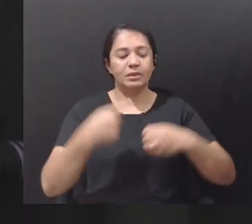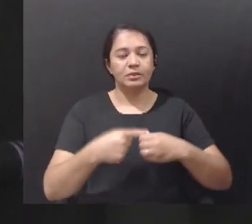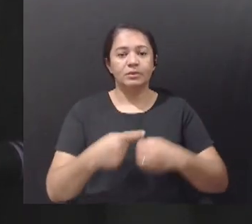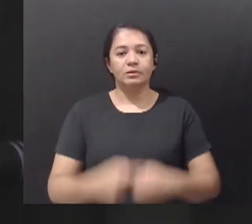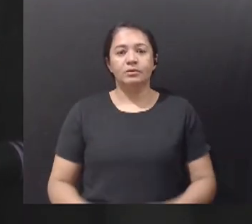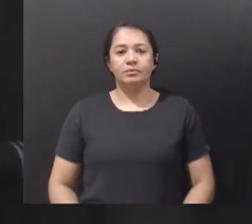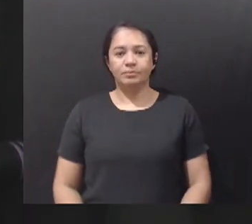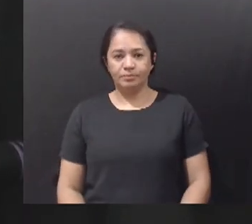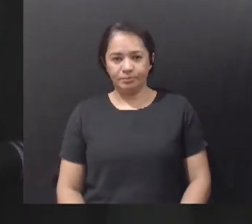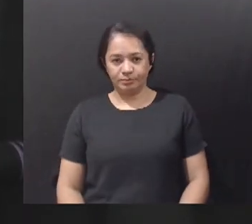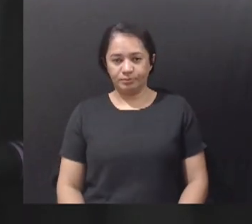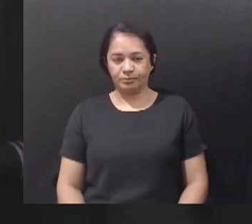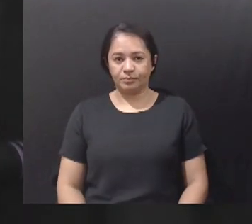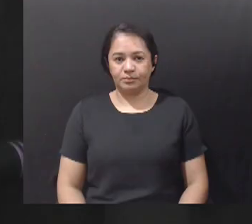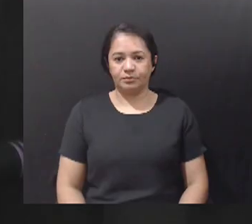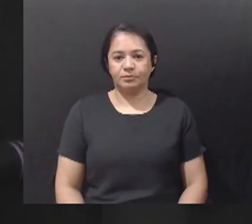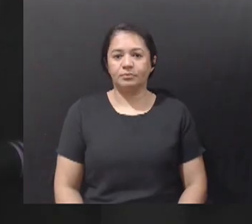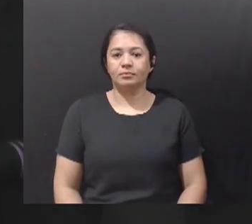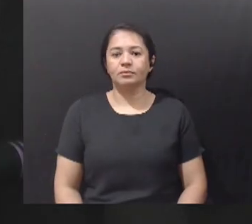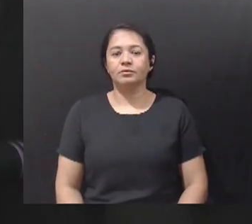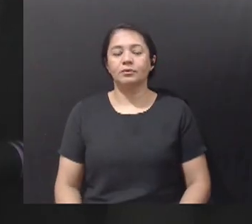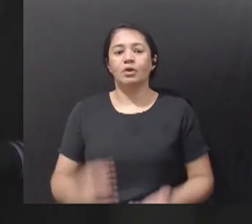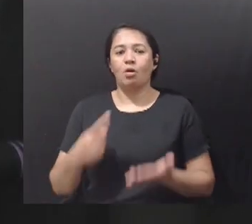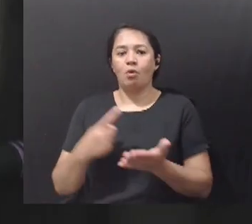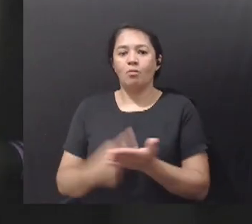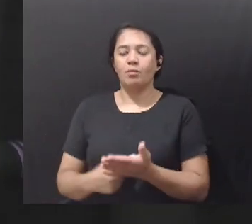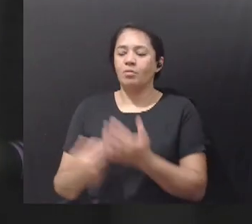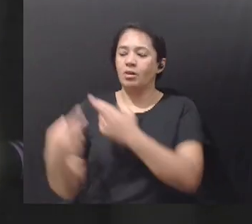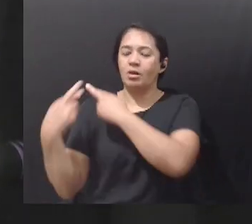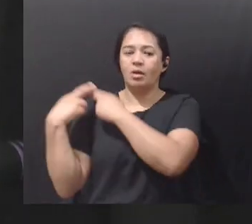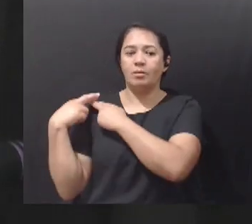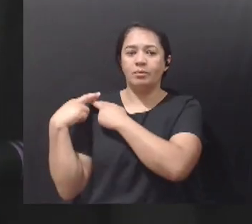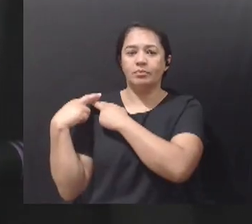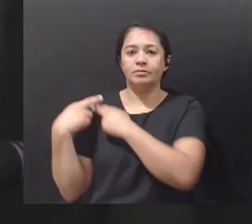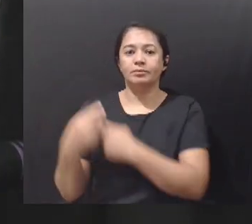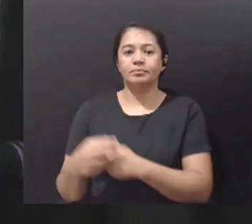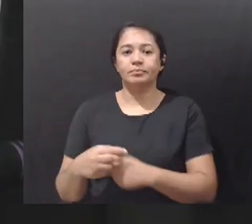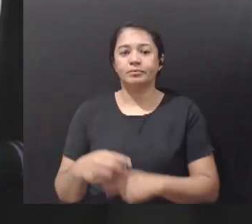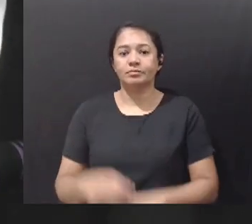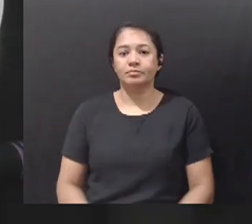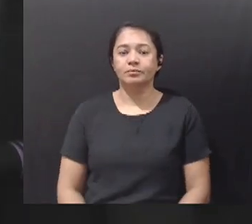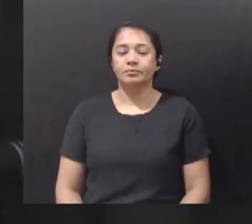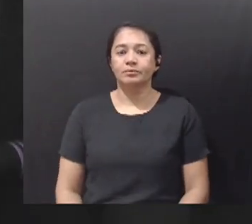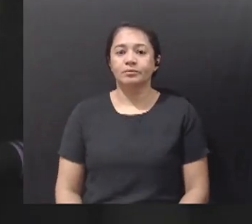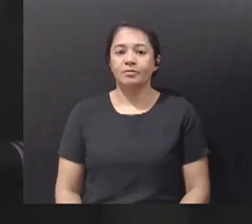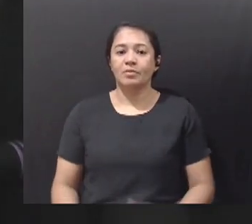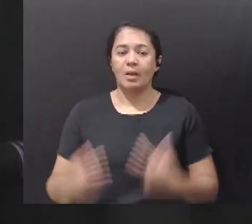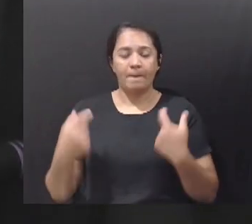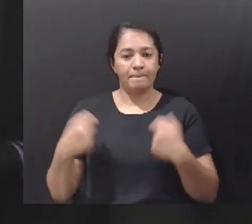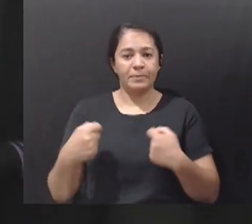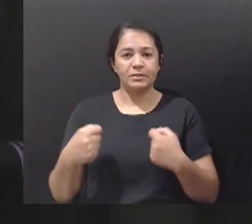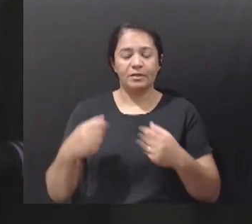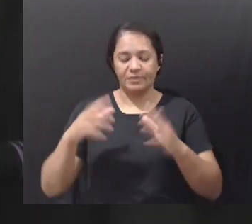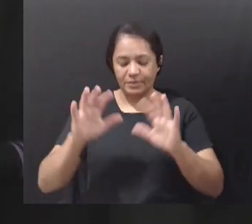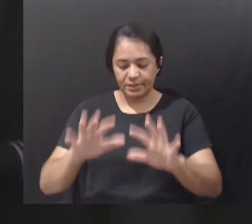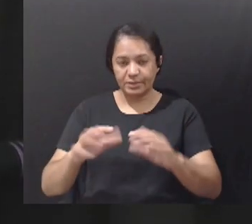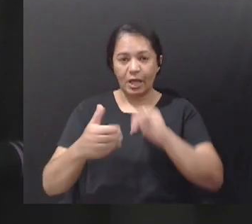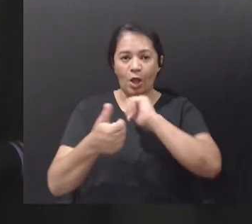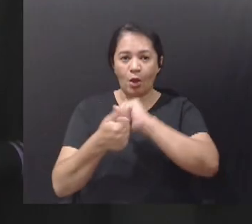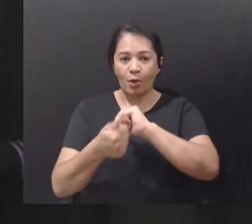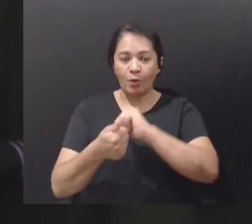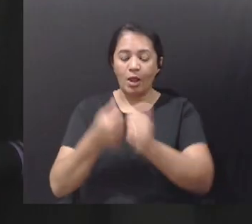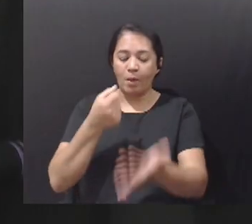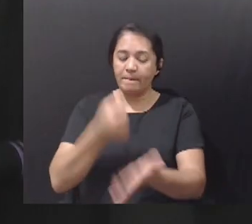com muito compromisso, com muita responsabilidade, etc. e tal. Nem podia ser diferente, né? Isso aqui não é qualidade, isso aqui é obrigação.